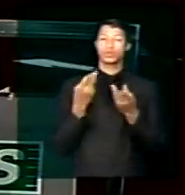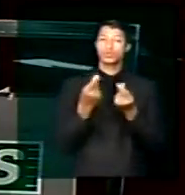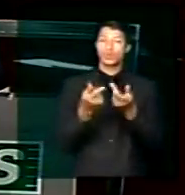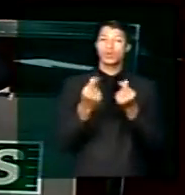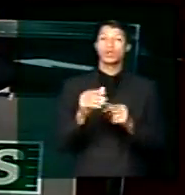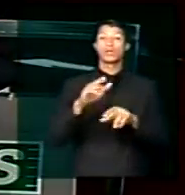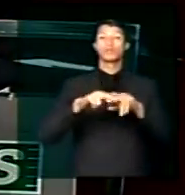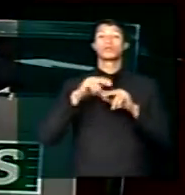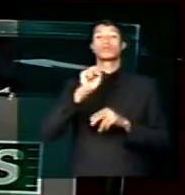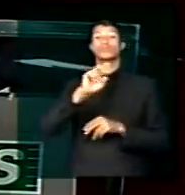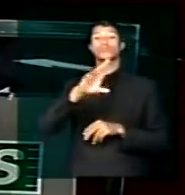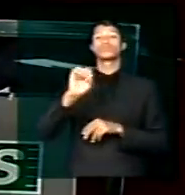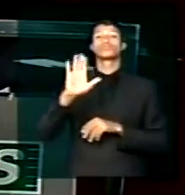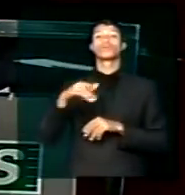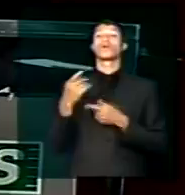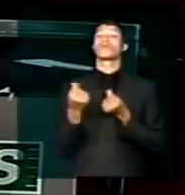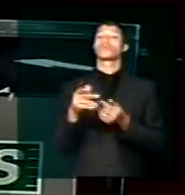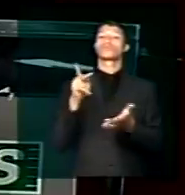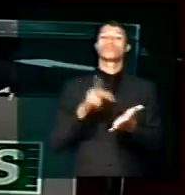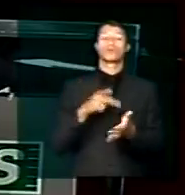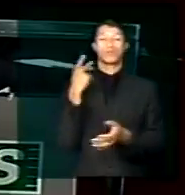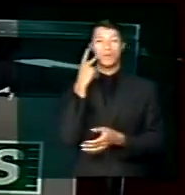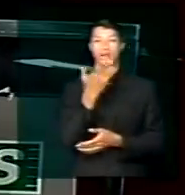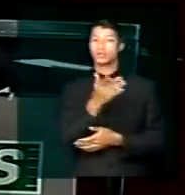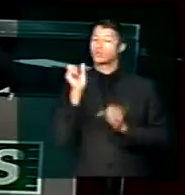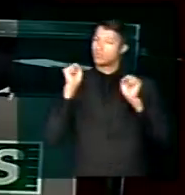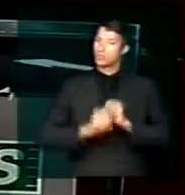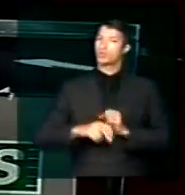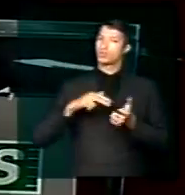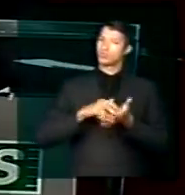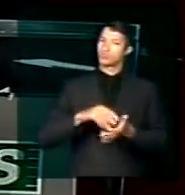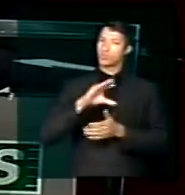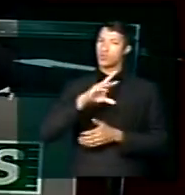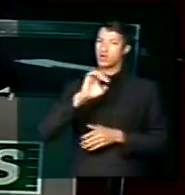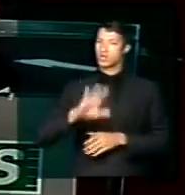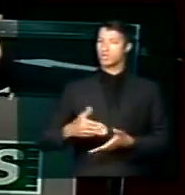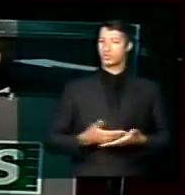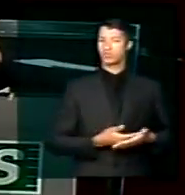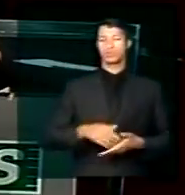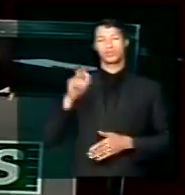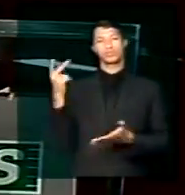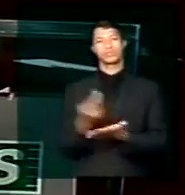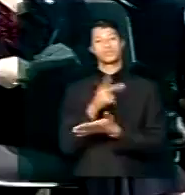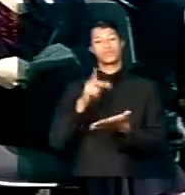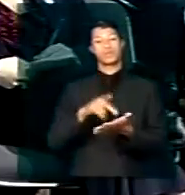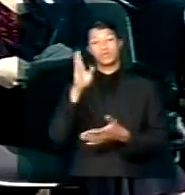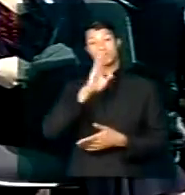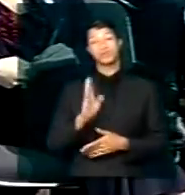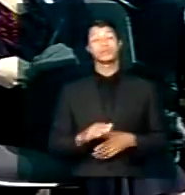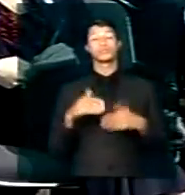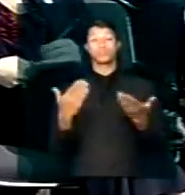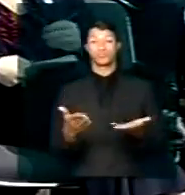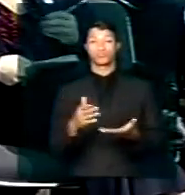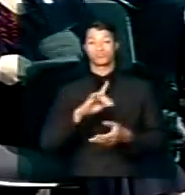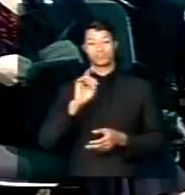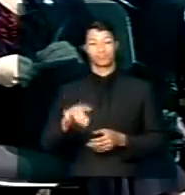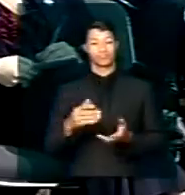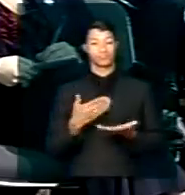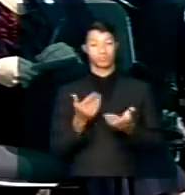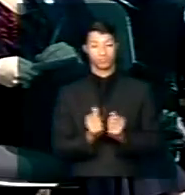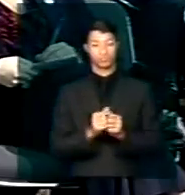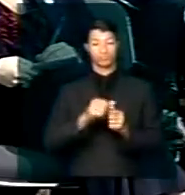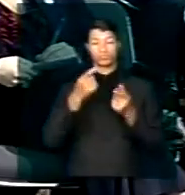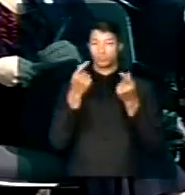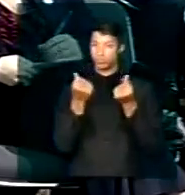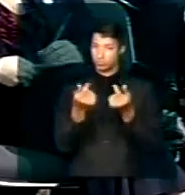pelo SUS? Qual é o custo real para que a gente possa manter uma creche em funcionamento no Brasil? E aí, com